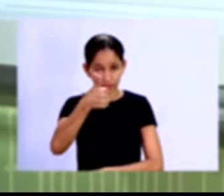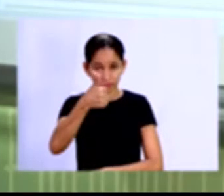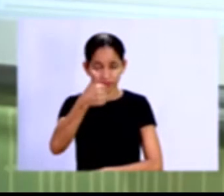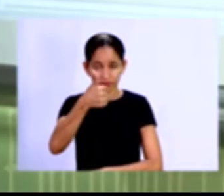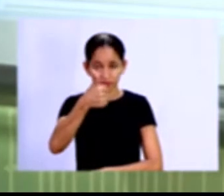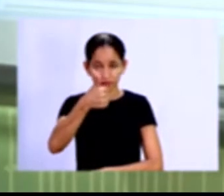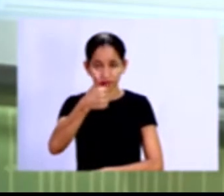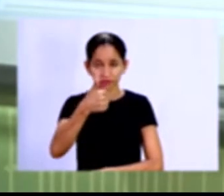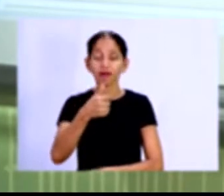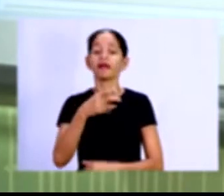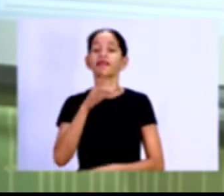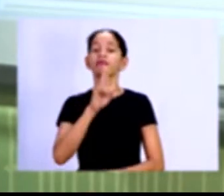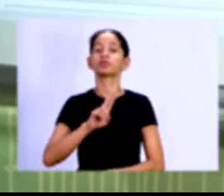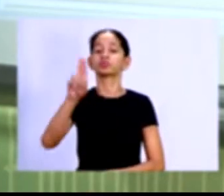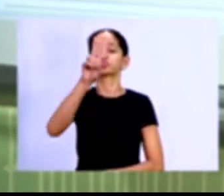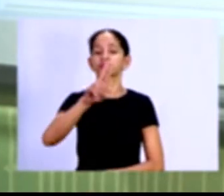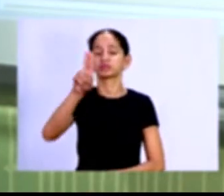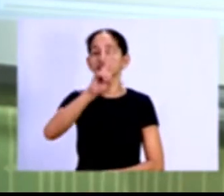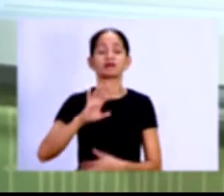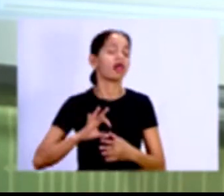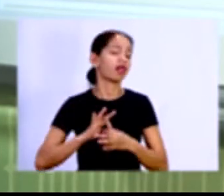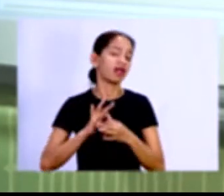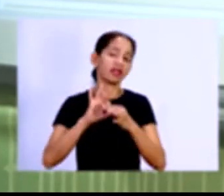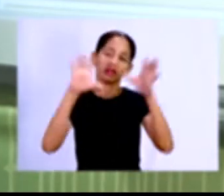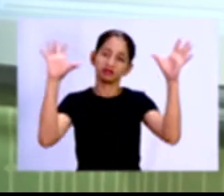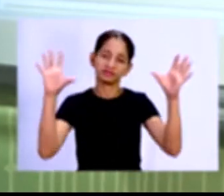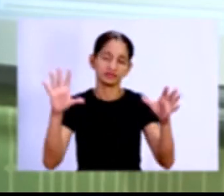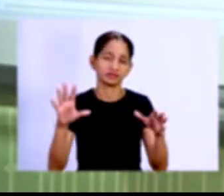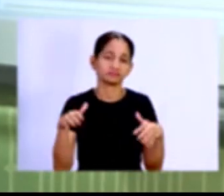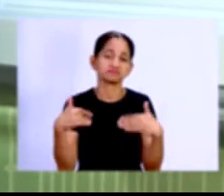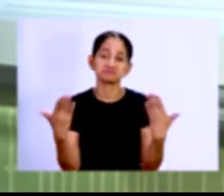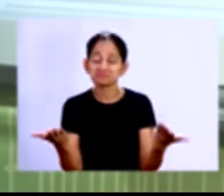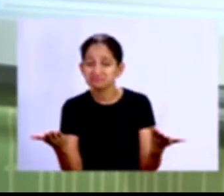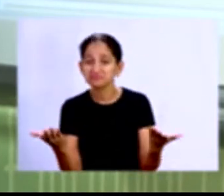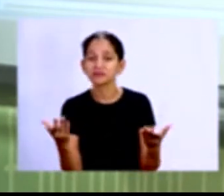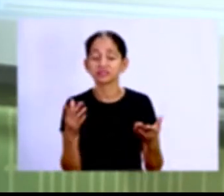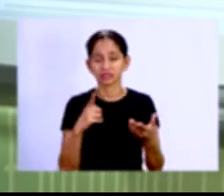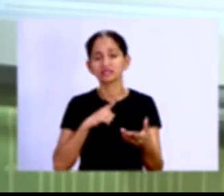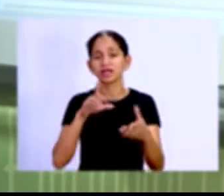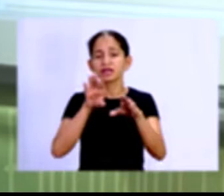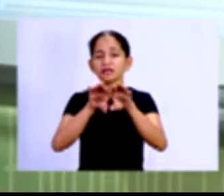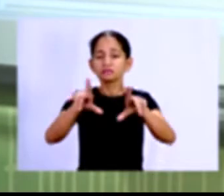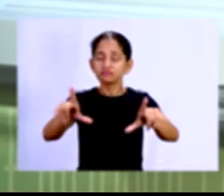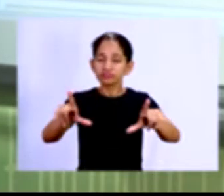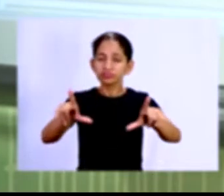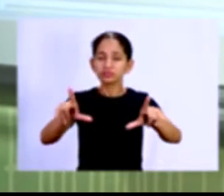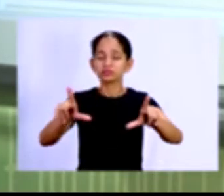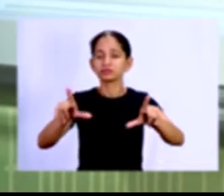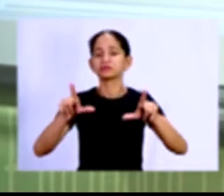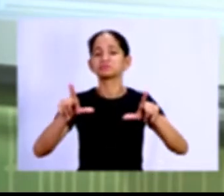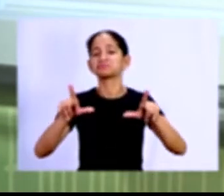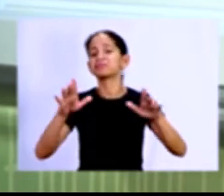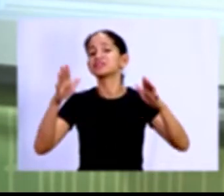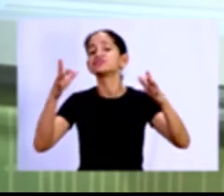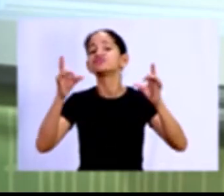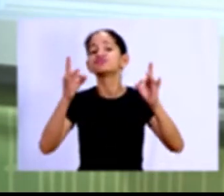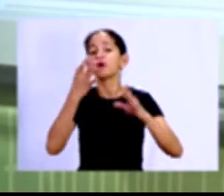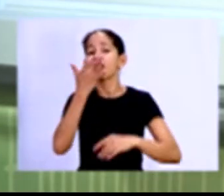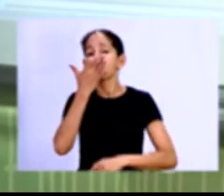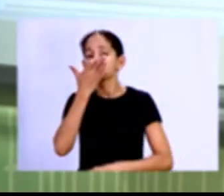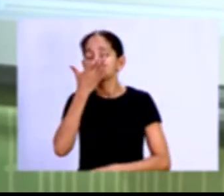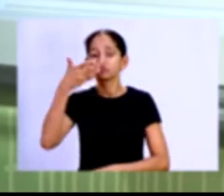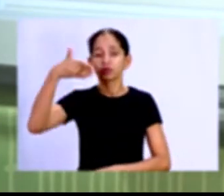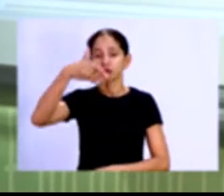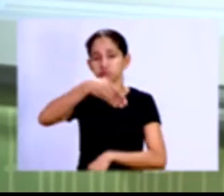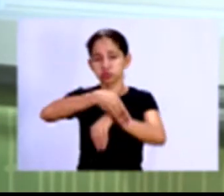é caracterizado por cursos livres, então ele oferece uma certificação em nível de participação,